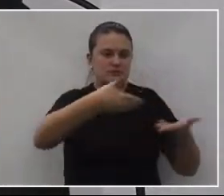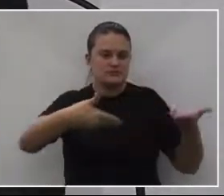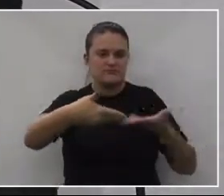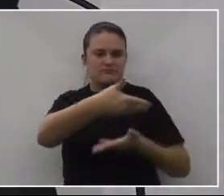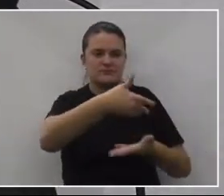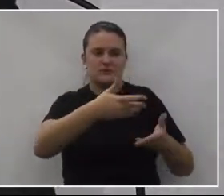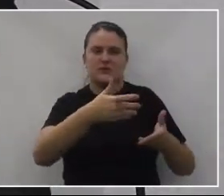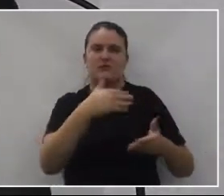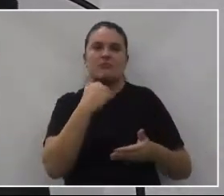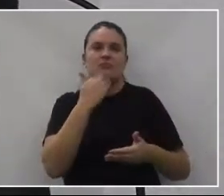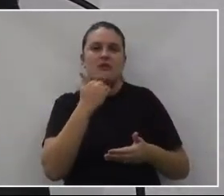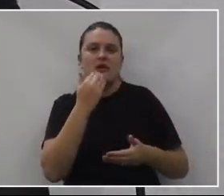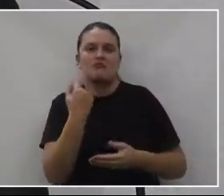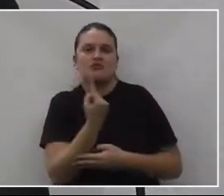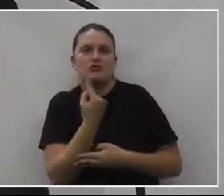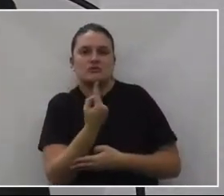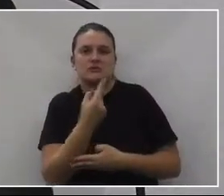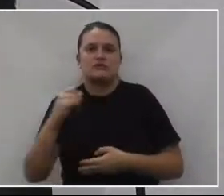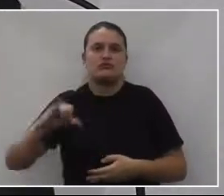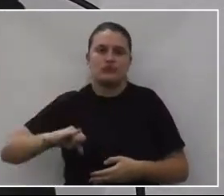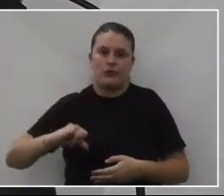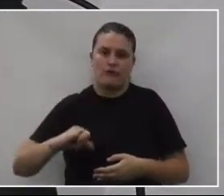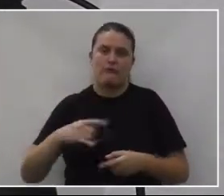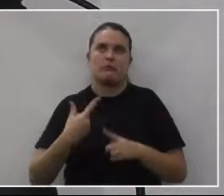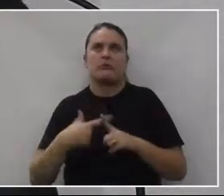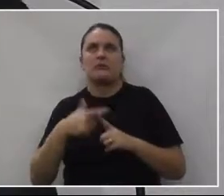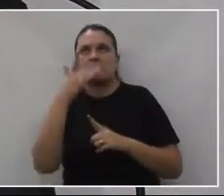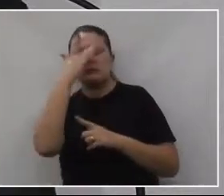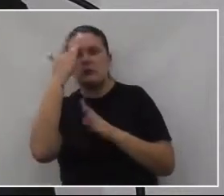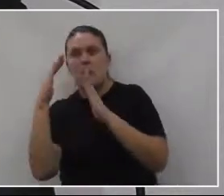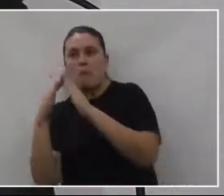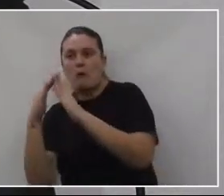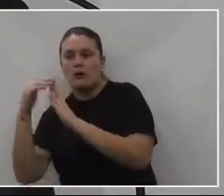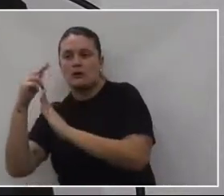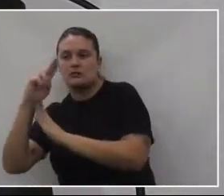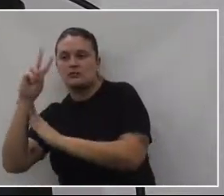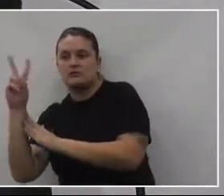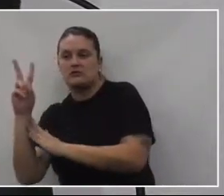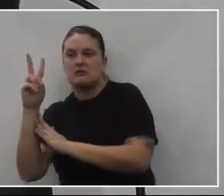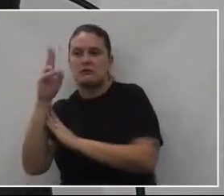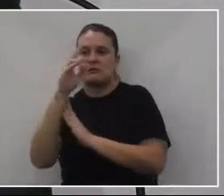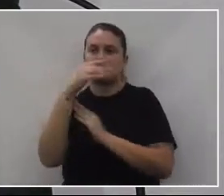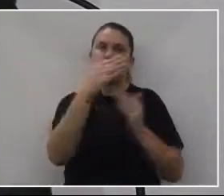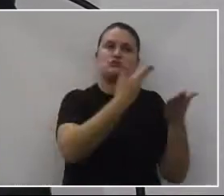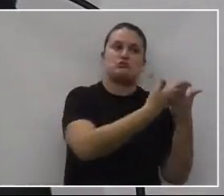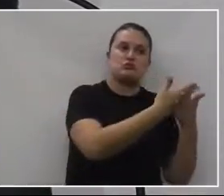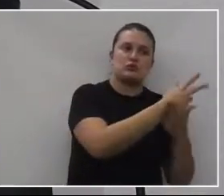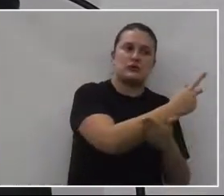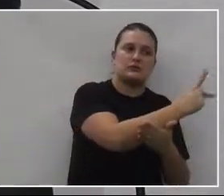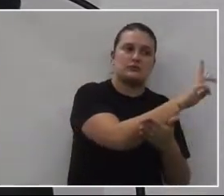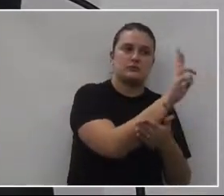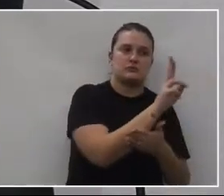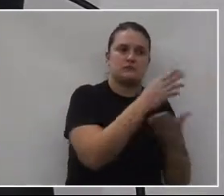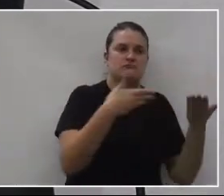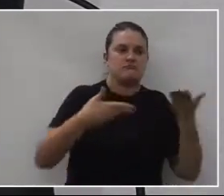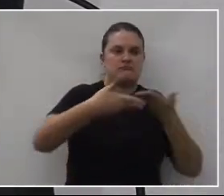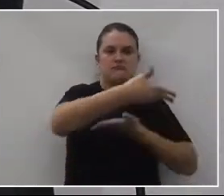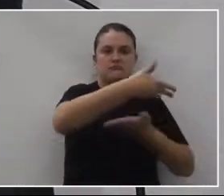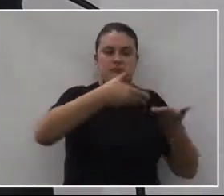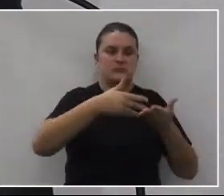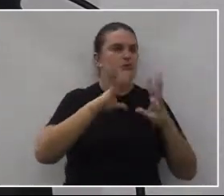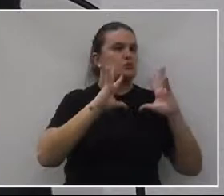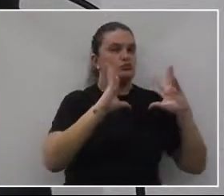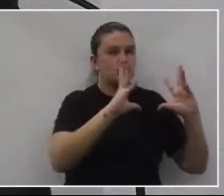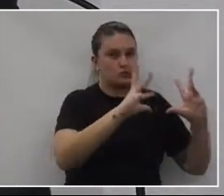perto de sua casa, ou porque a pessoa trabalha de um lado, mora do outro, estuda de um lado, reside do outro. Então, esse grande evento,